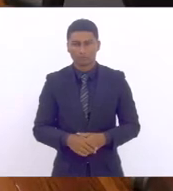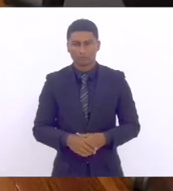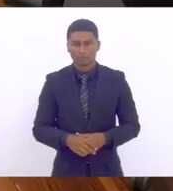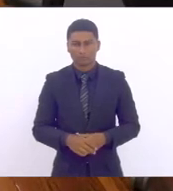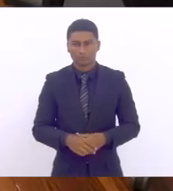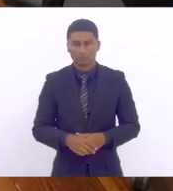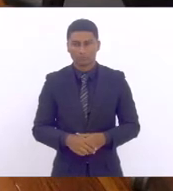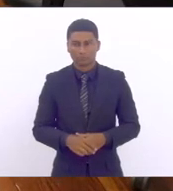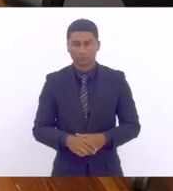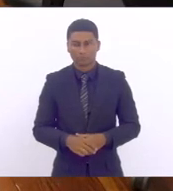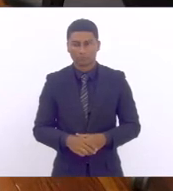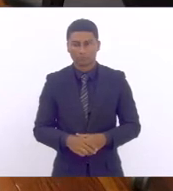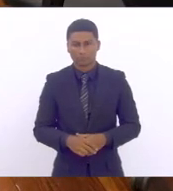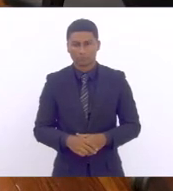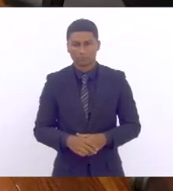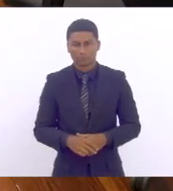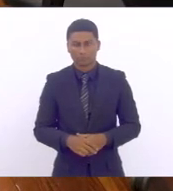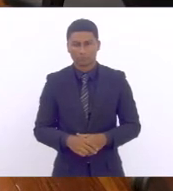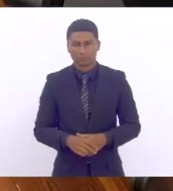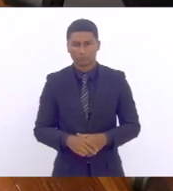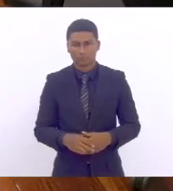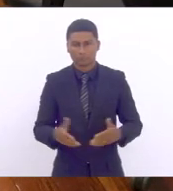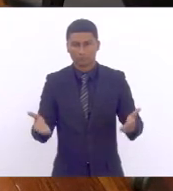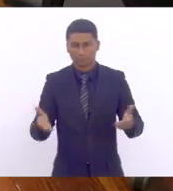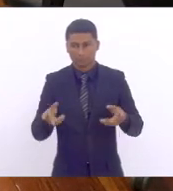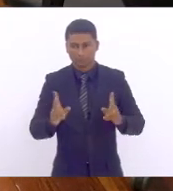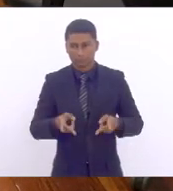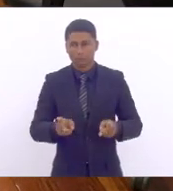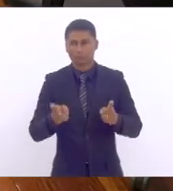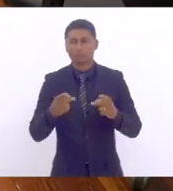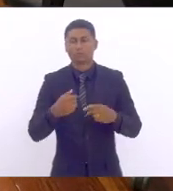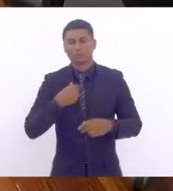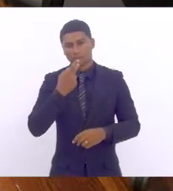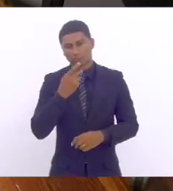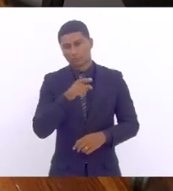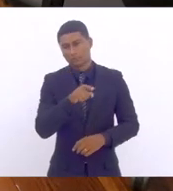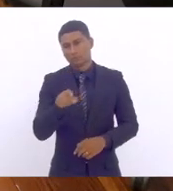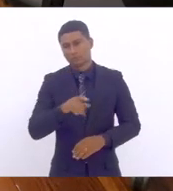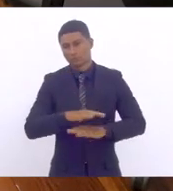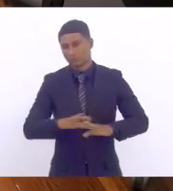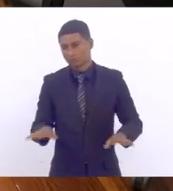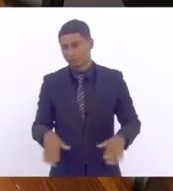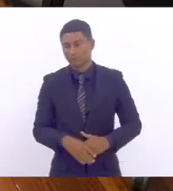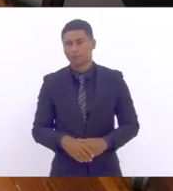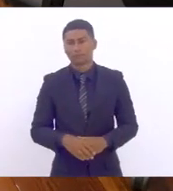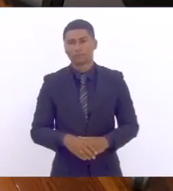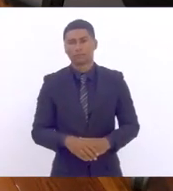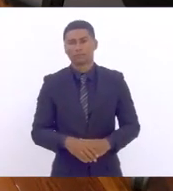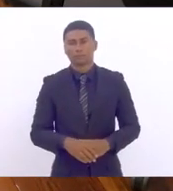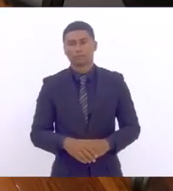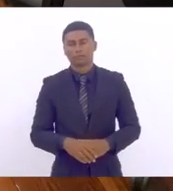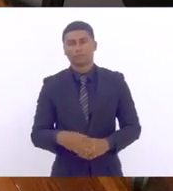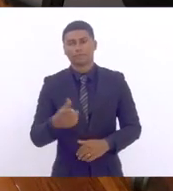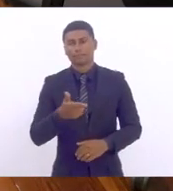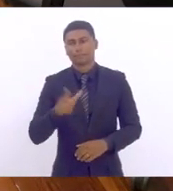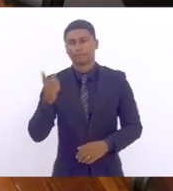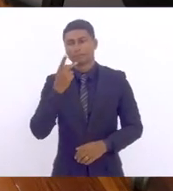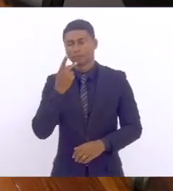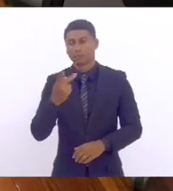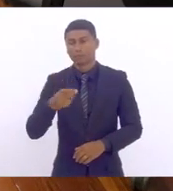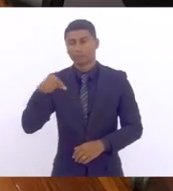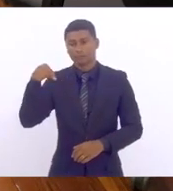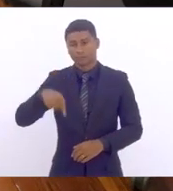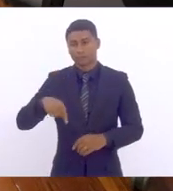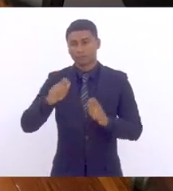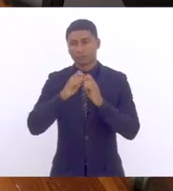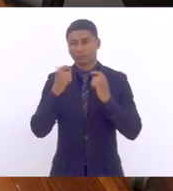Sim, tudo bem. Então, nós vamos continuar aqui. Eu só estou querendo dizer para vocês isso. Muito bem. Outra coisa, eu só queria dizer que essa Assembleia já